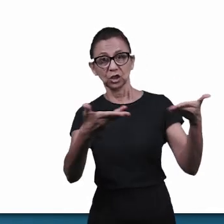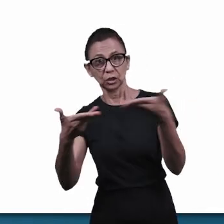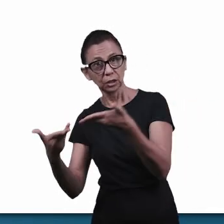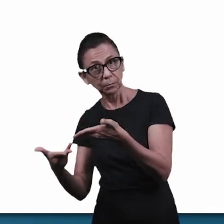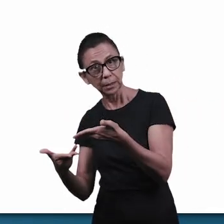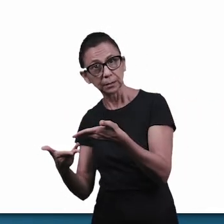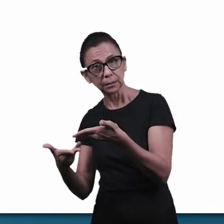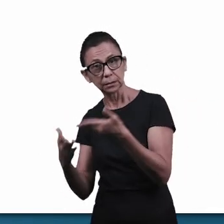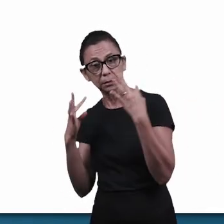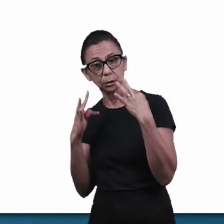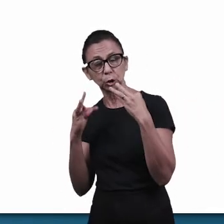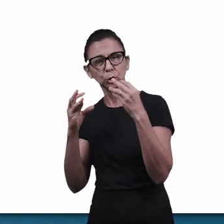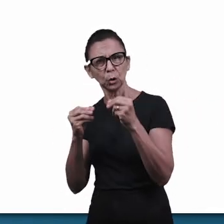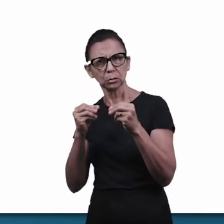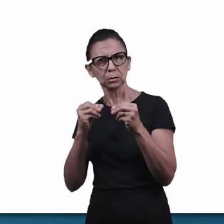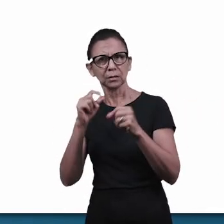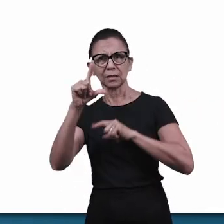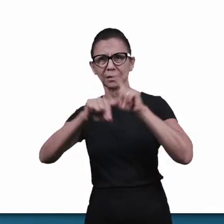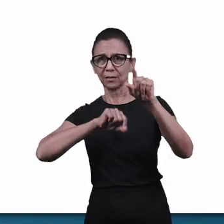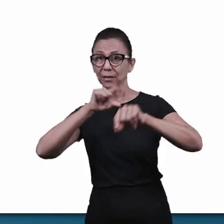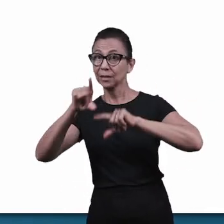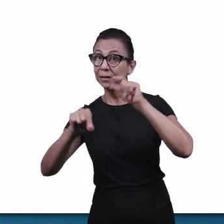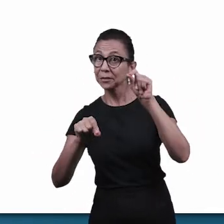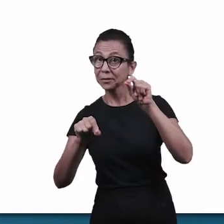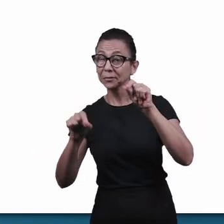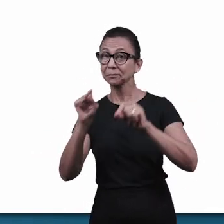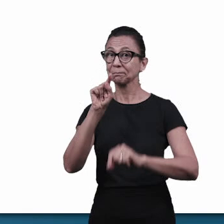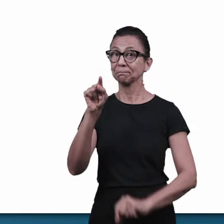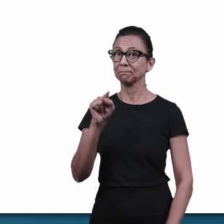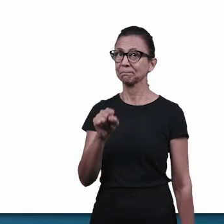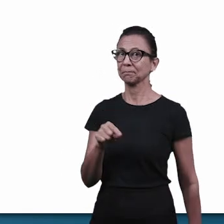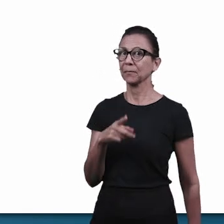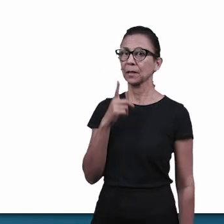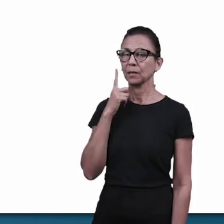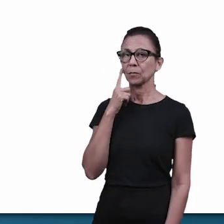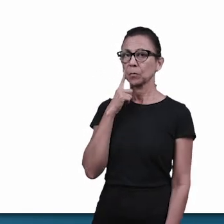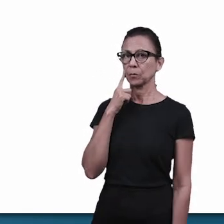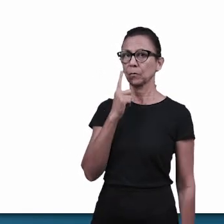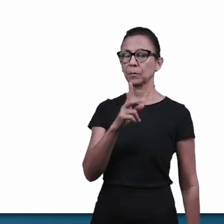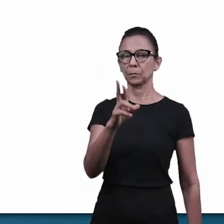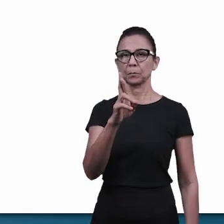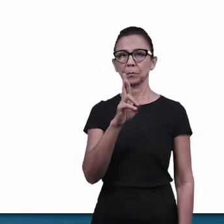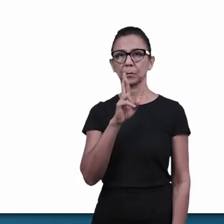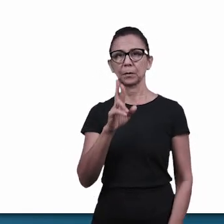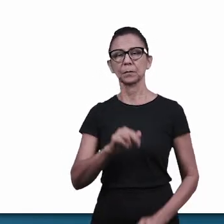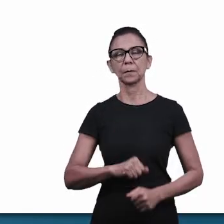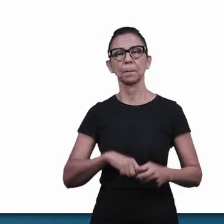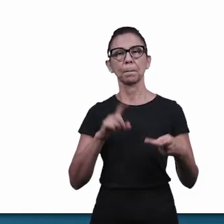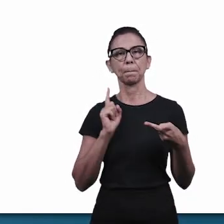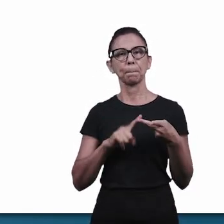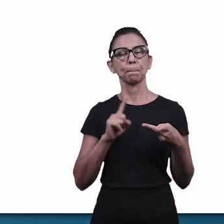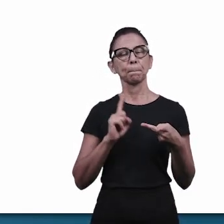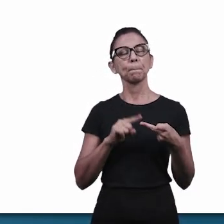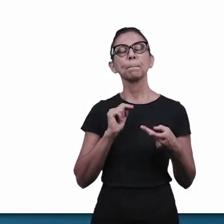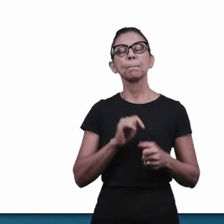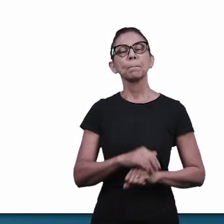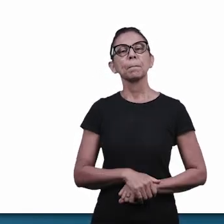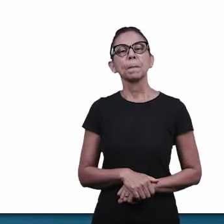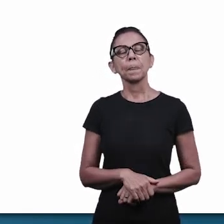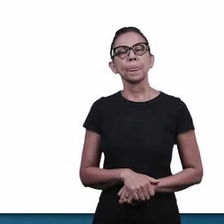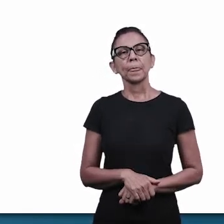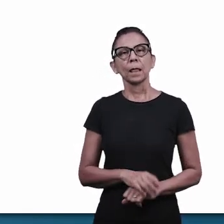serão escolhidos? Então nós vamos ver aqui a primeira resposta, a resposta que será dada aqui pelos irmãos, A segunda pergunta